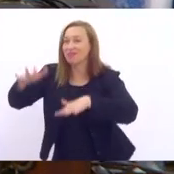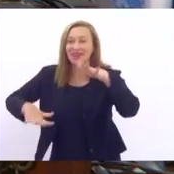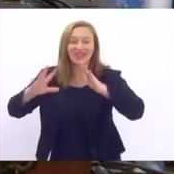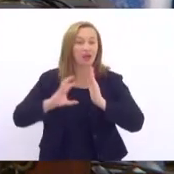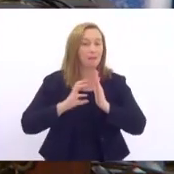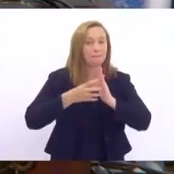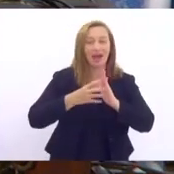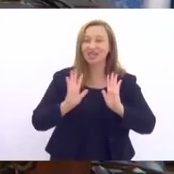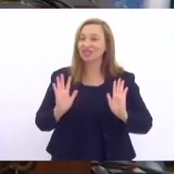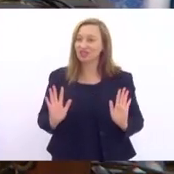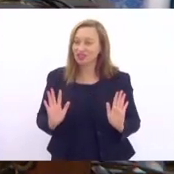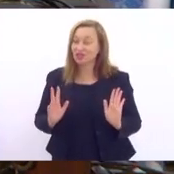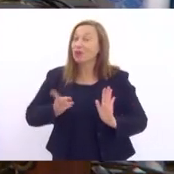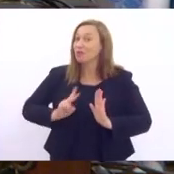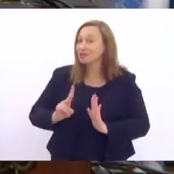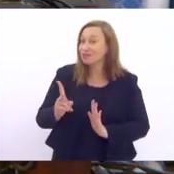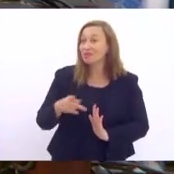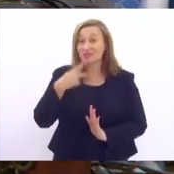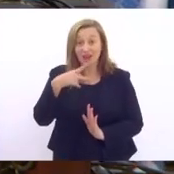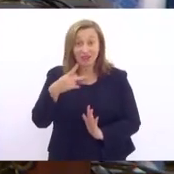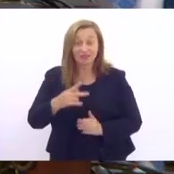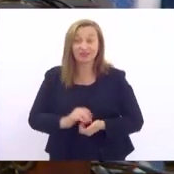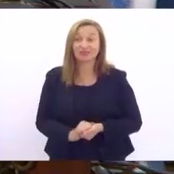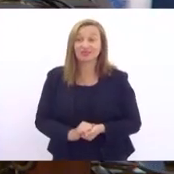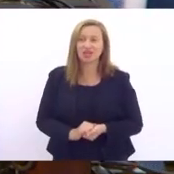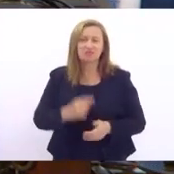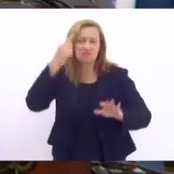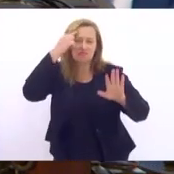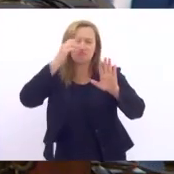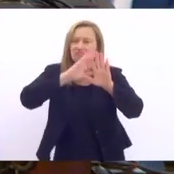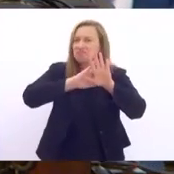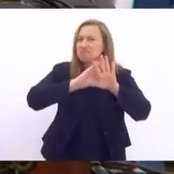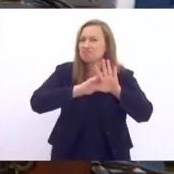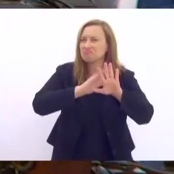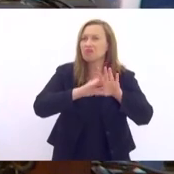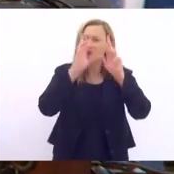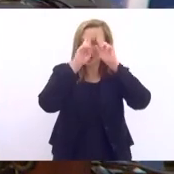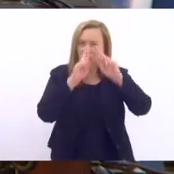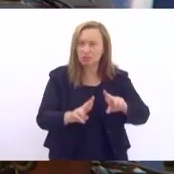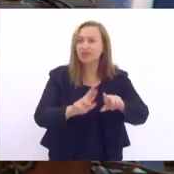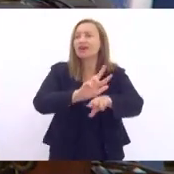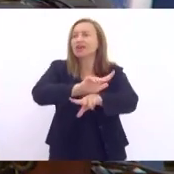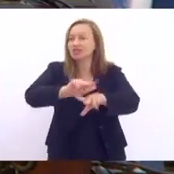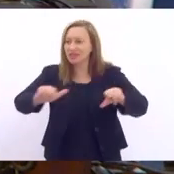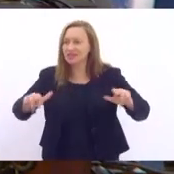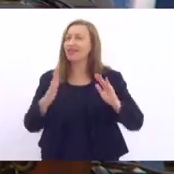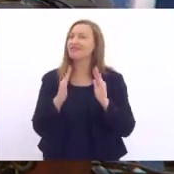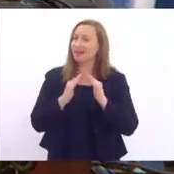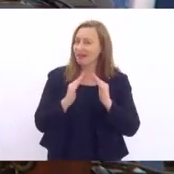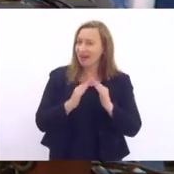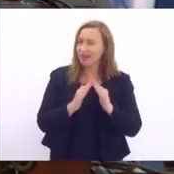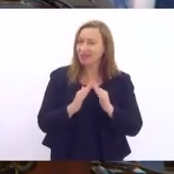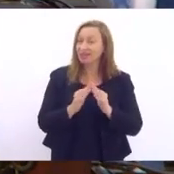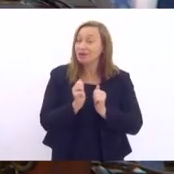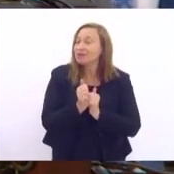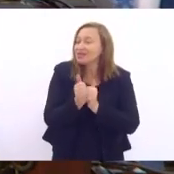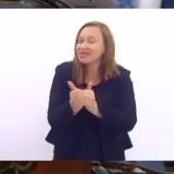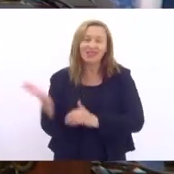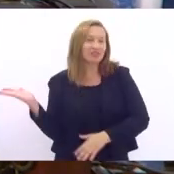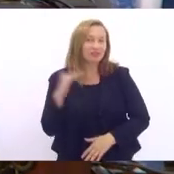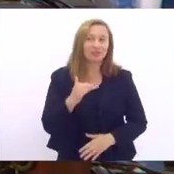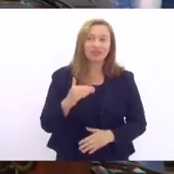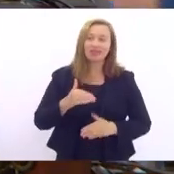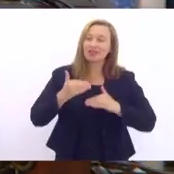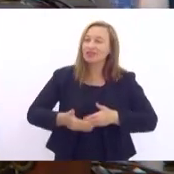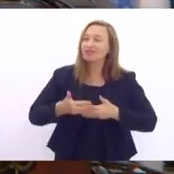digo, ideologias, respeitando a pluralidade da casa, vamos seguir avançando e contribuindo muito para essa